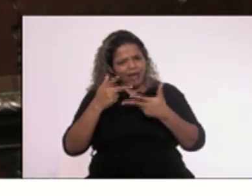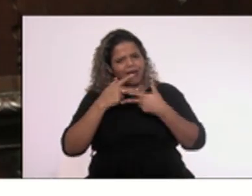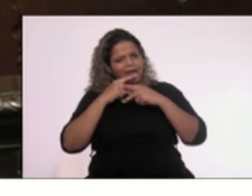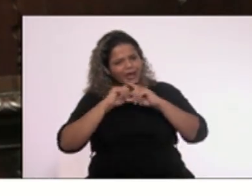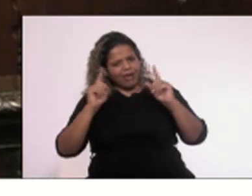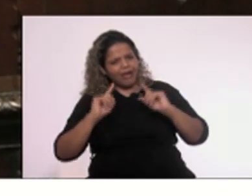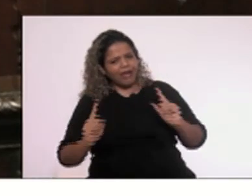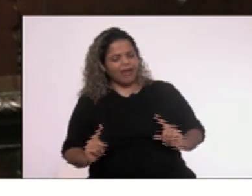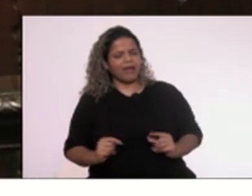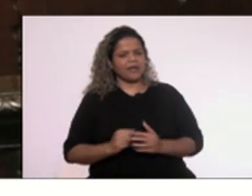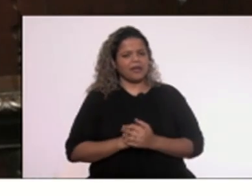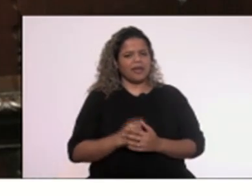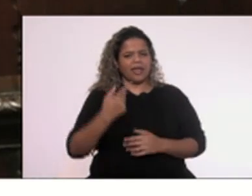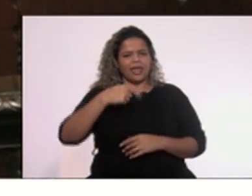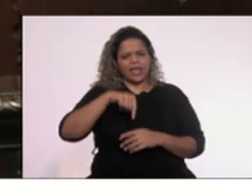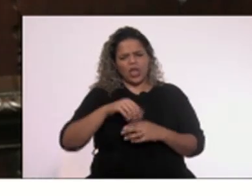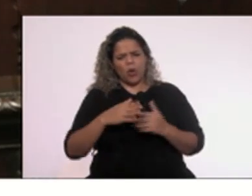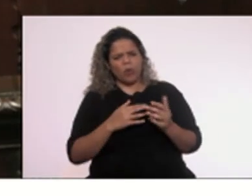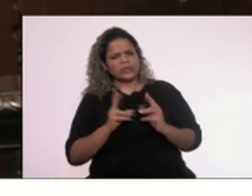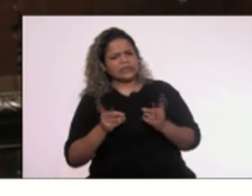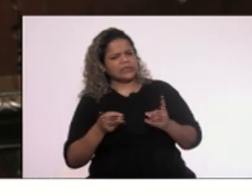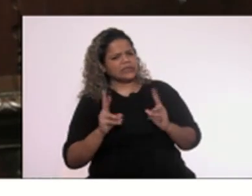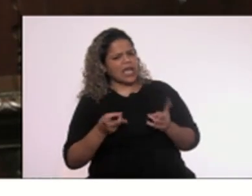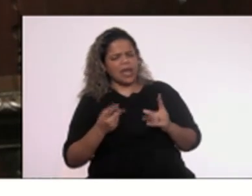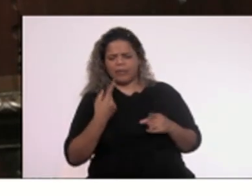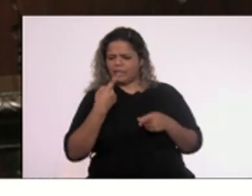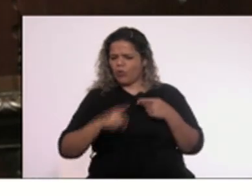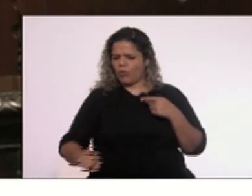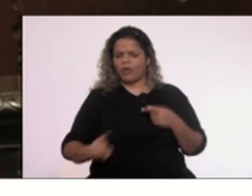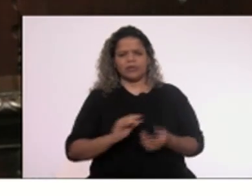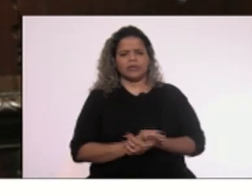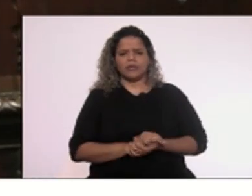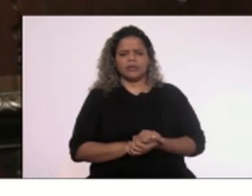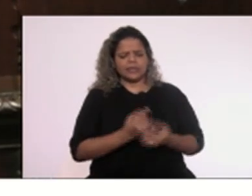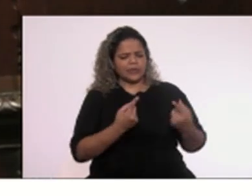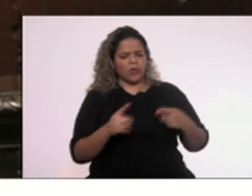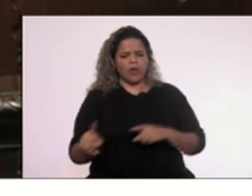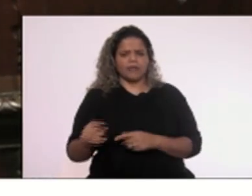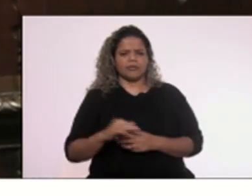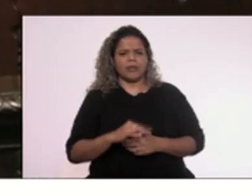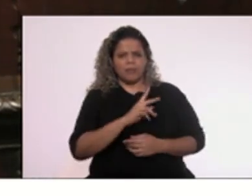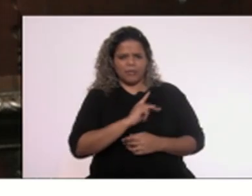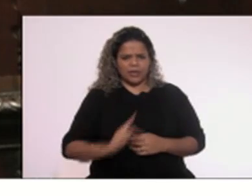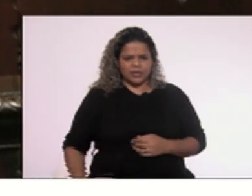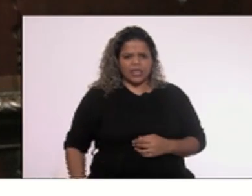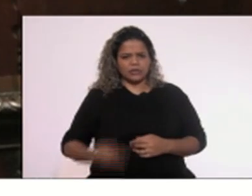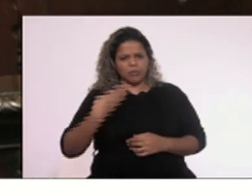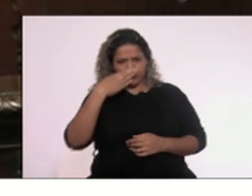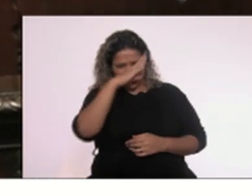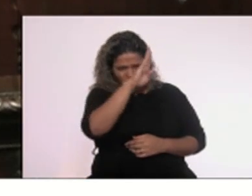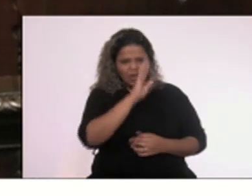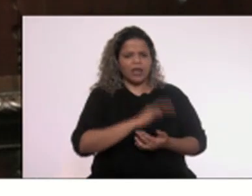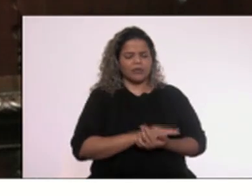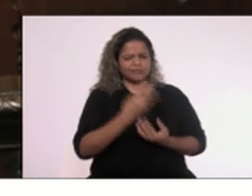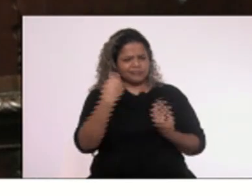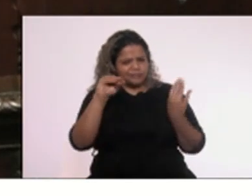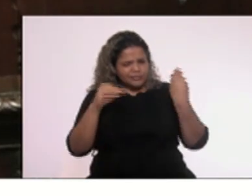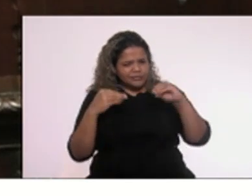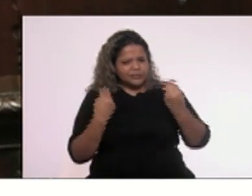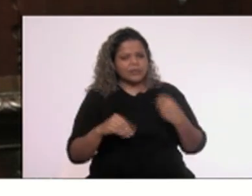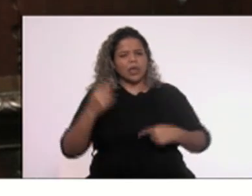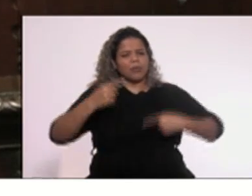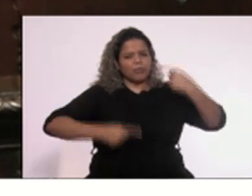os impropérios que bem entendem. E aqui eu sempre os refutarei. Quero dizer que o presidente Jair Messias Bolsonaro vem implementando